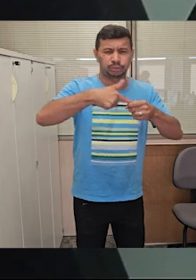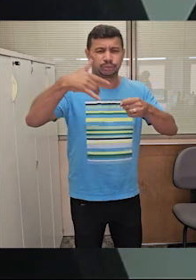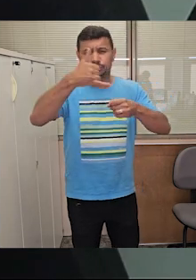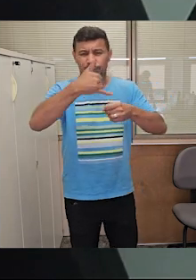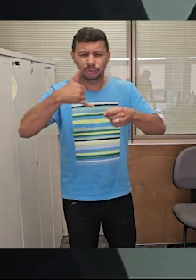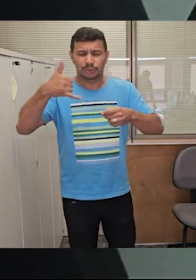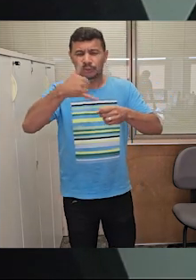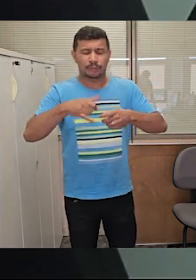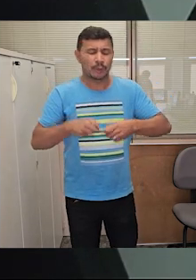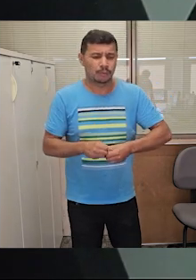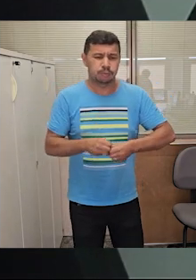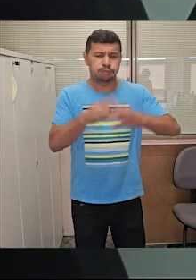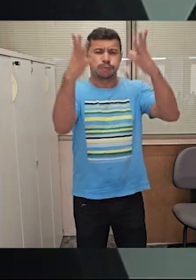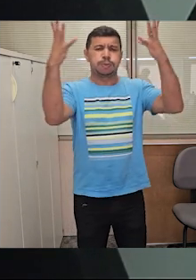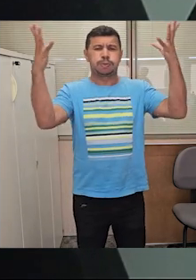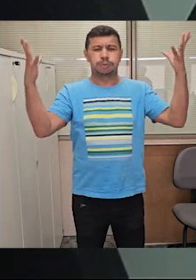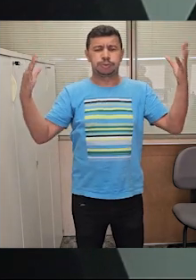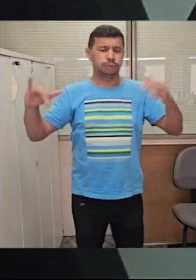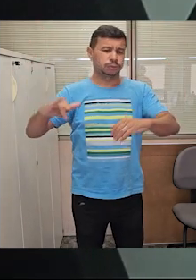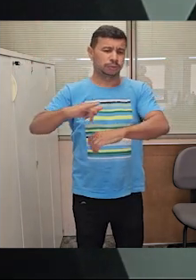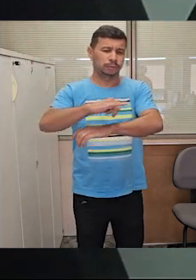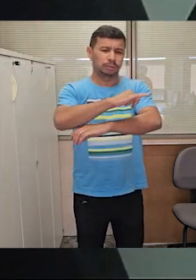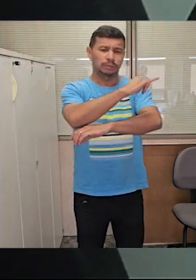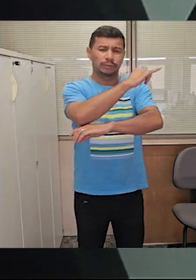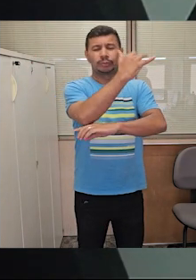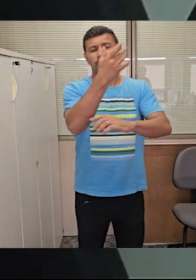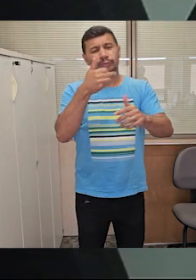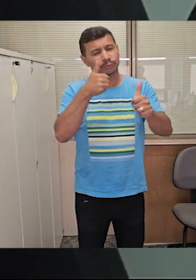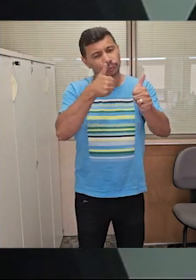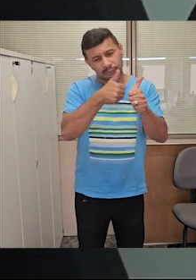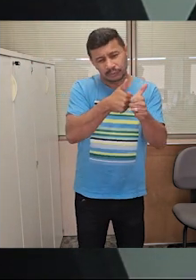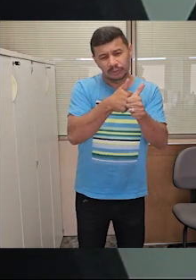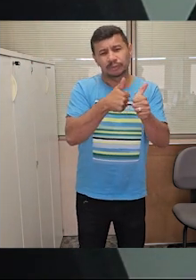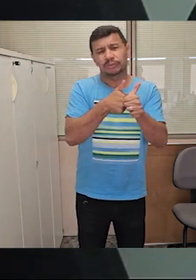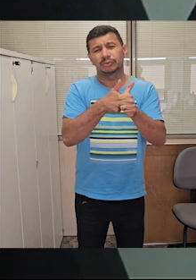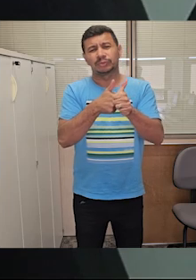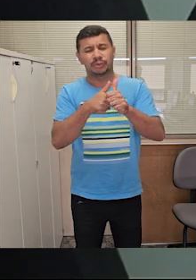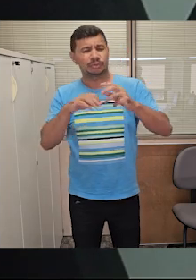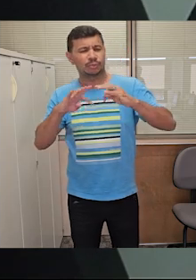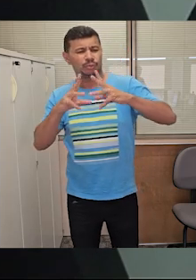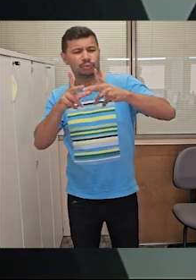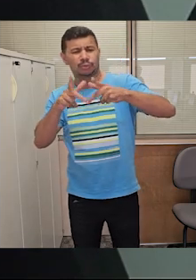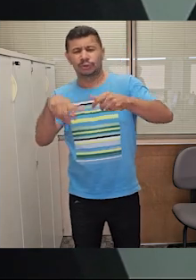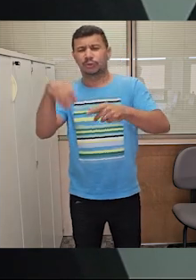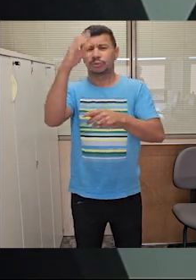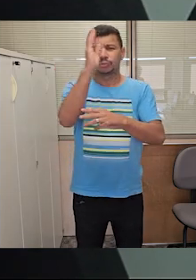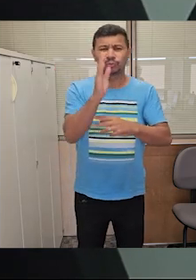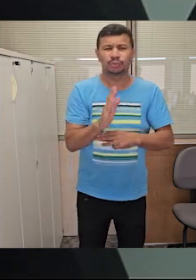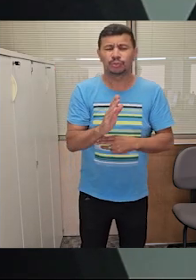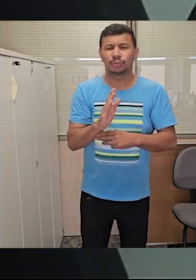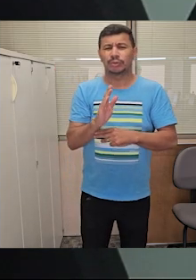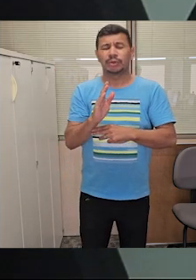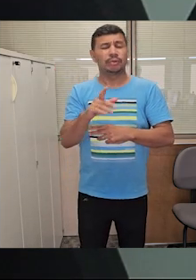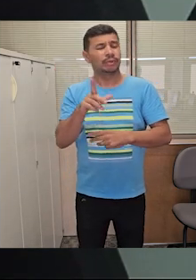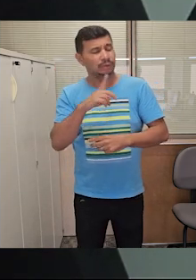ser explodido ao lado do aeroporto para provocar um caos total no país, ele estava